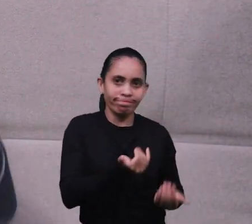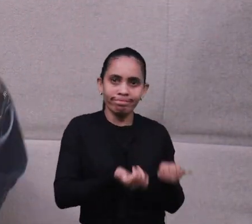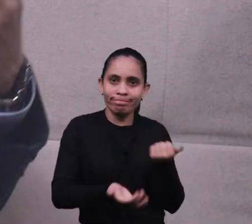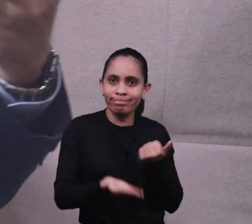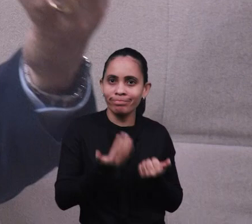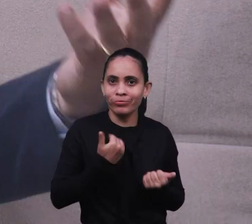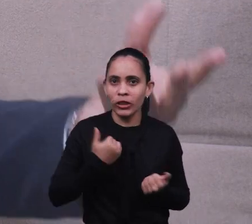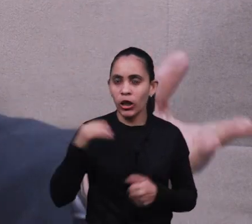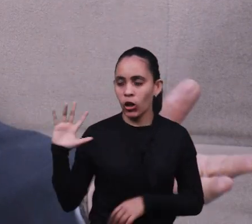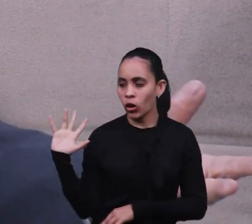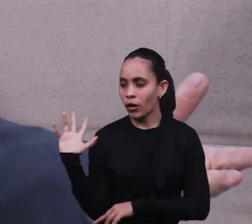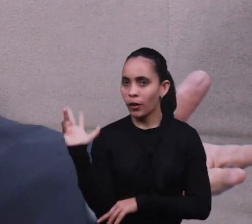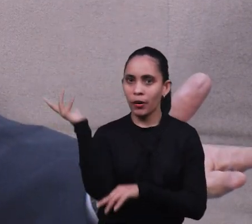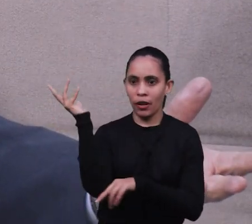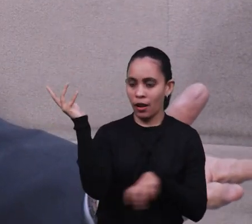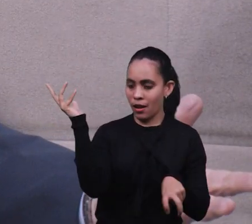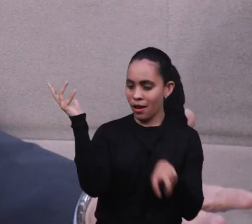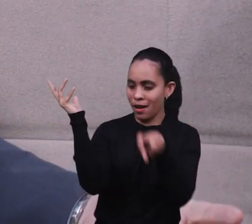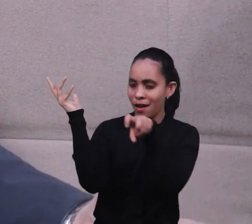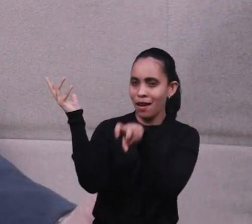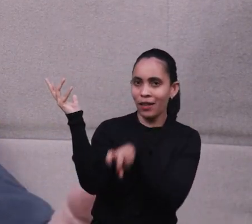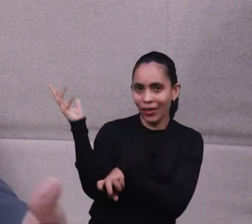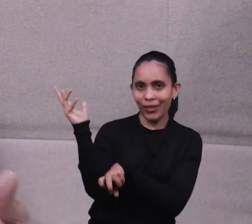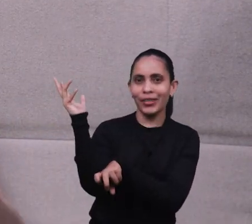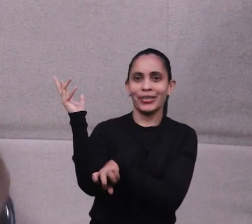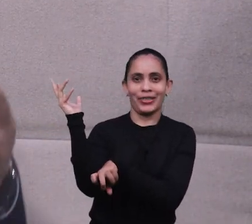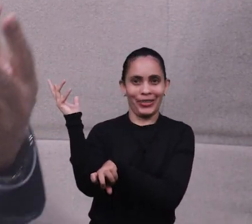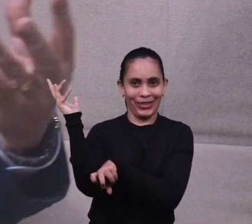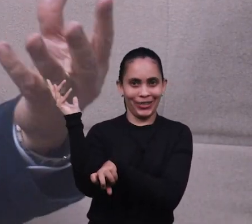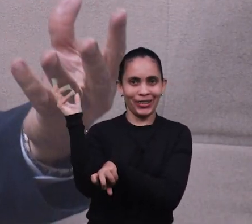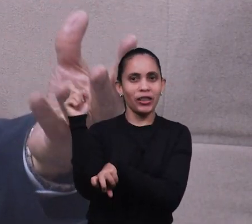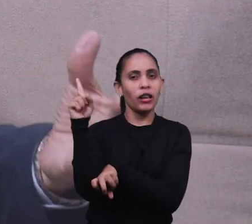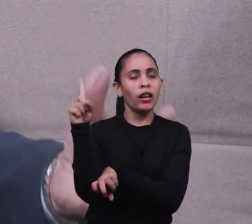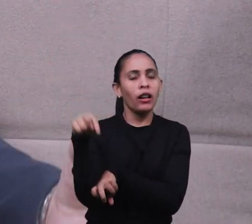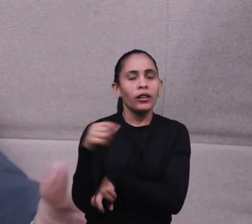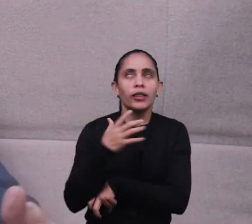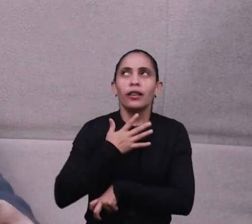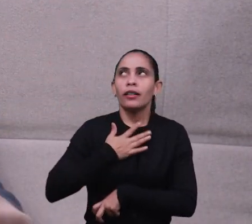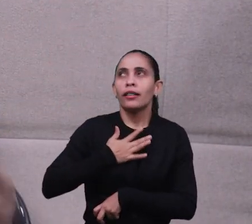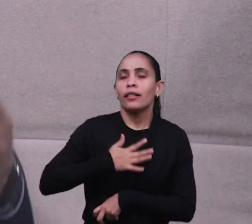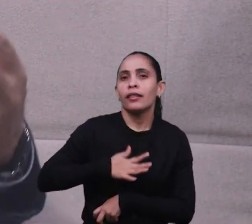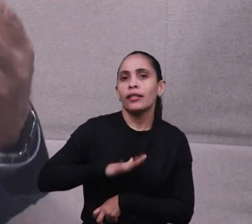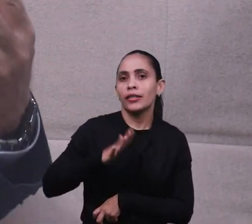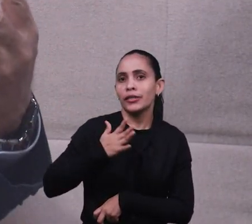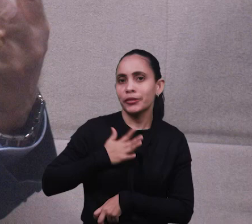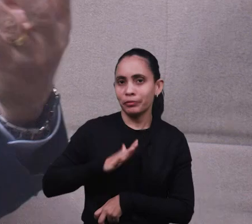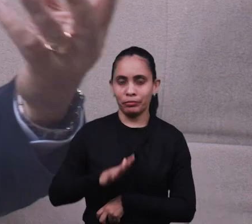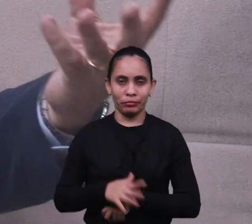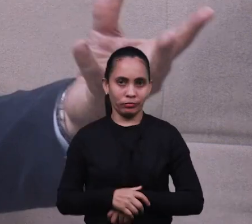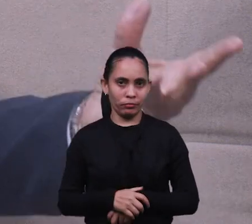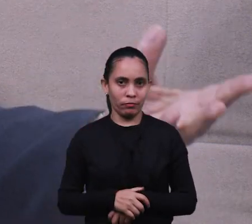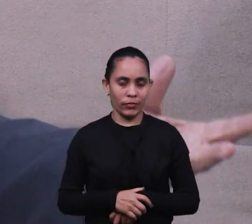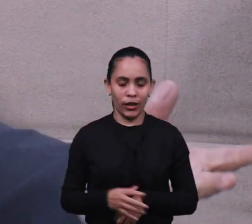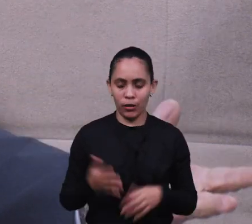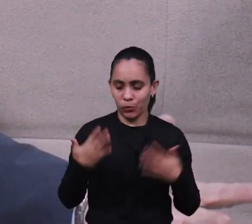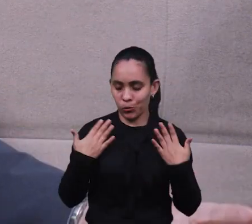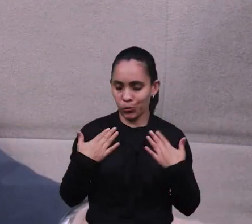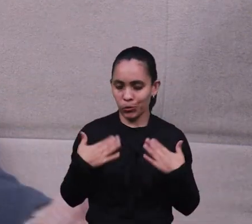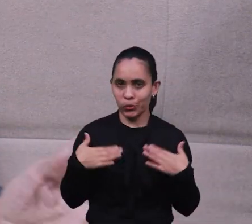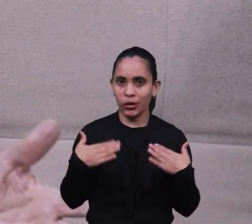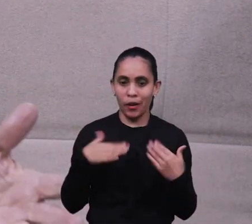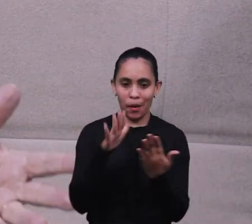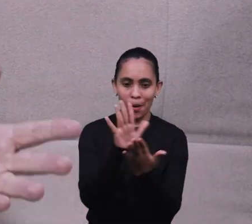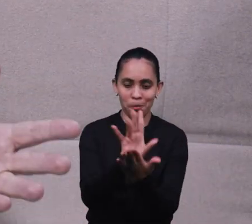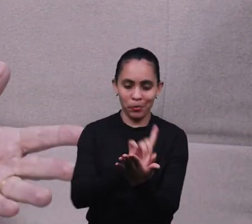Jesus é conforto. O seu fruto é doce ao paladar. Então é a doçura da palavra de